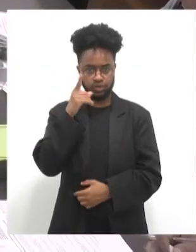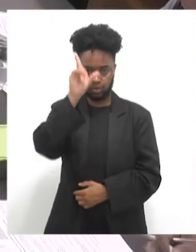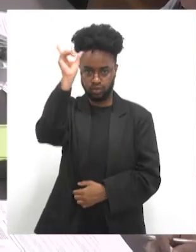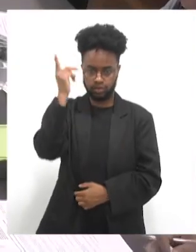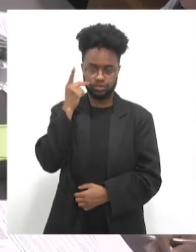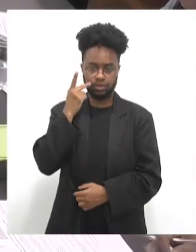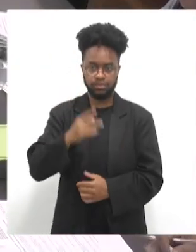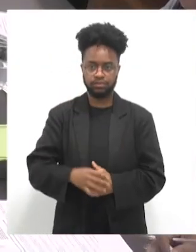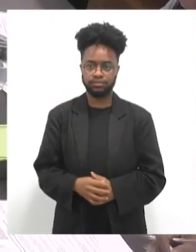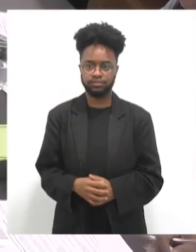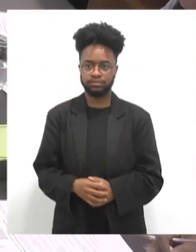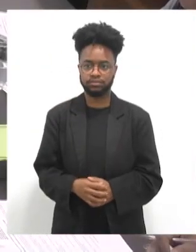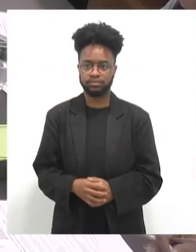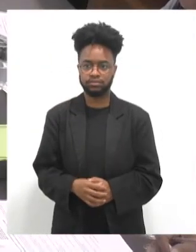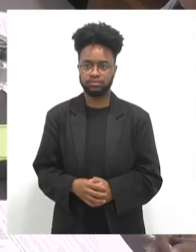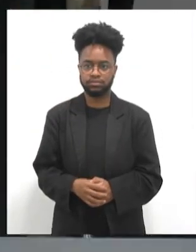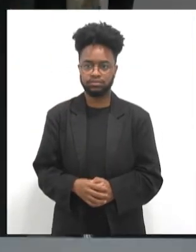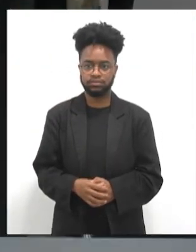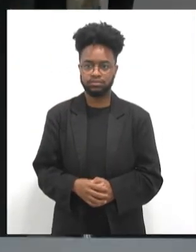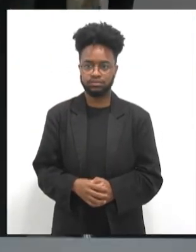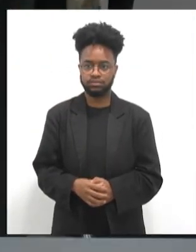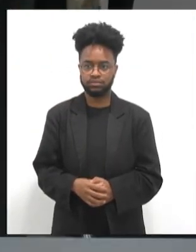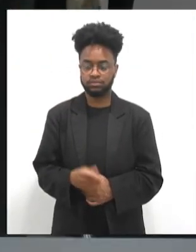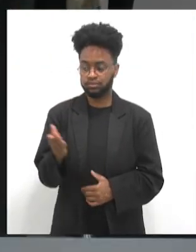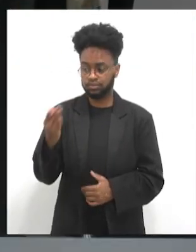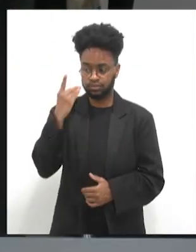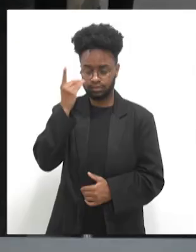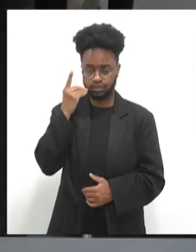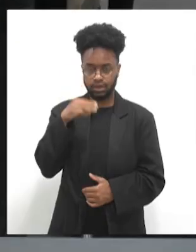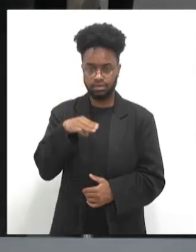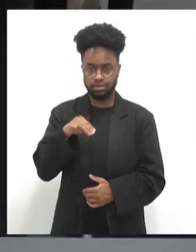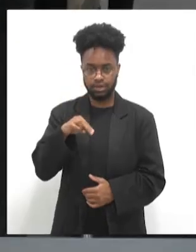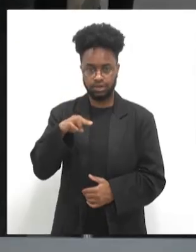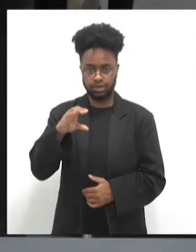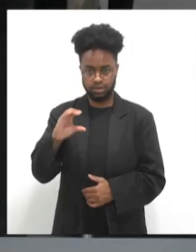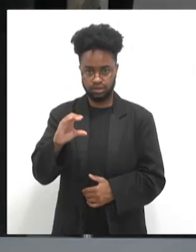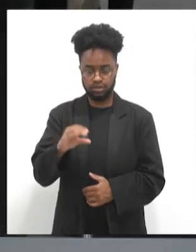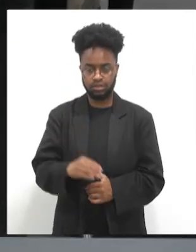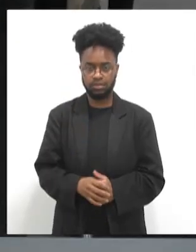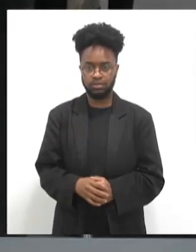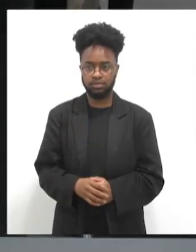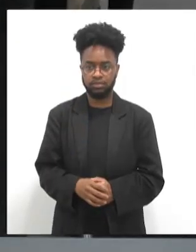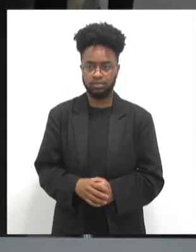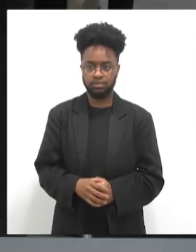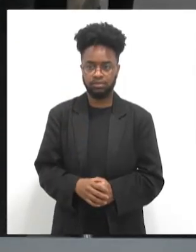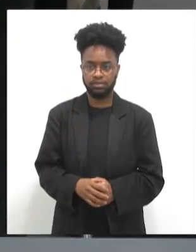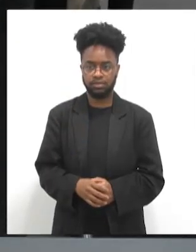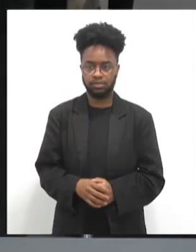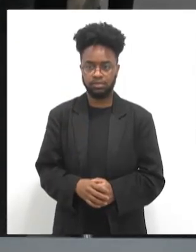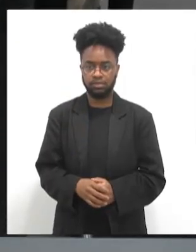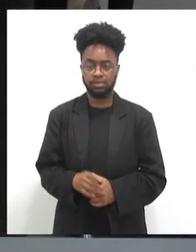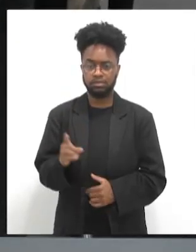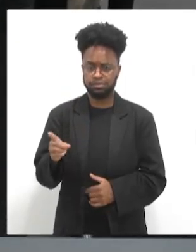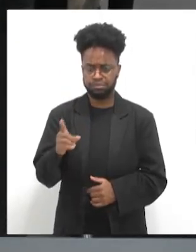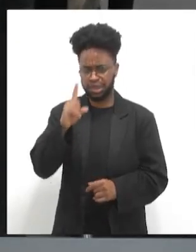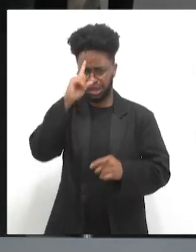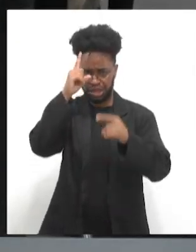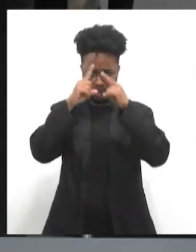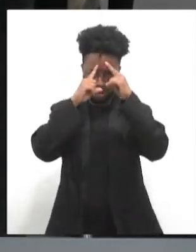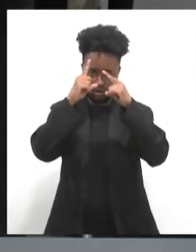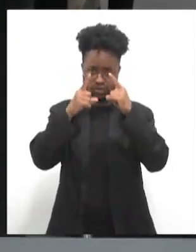Paulo. O deputado Carlos Mink, ele é muito